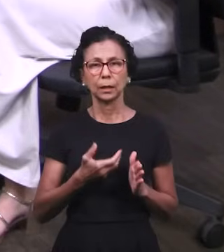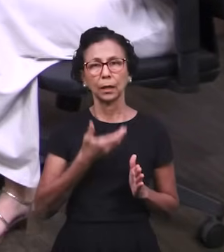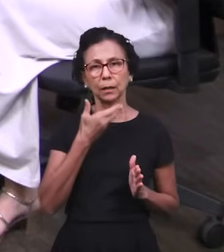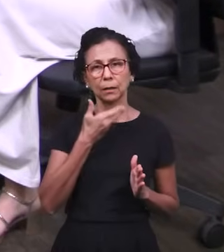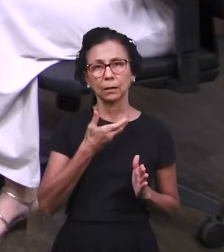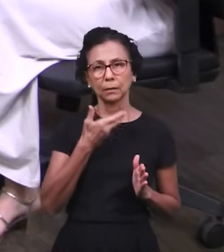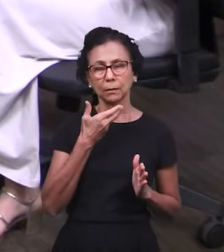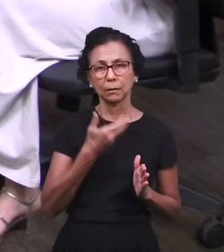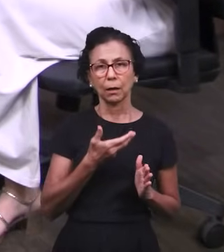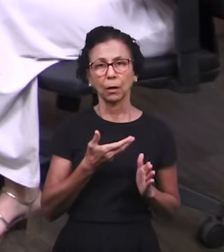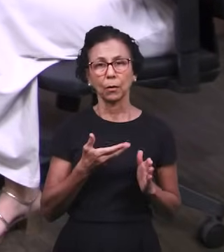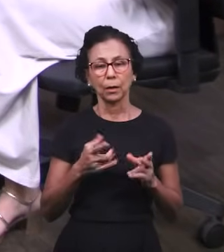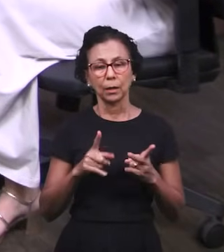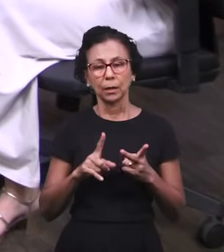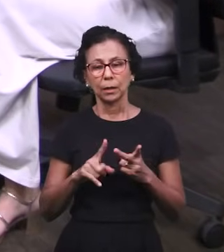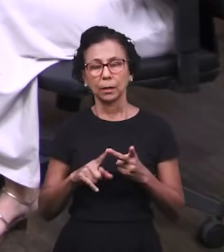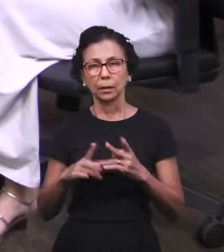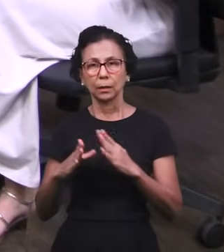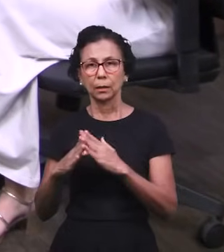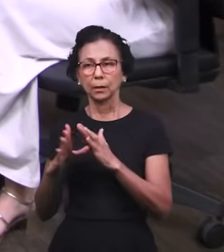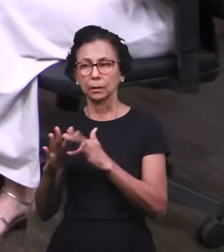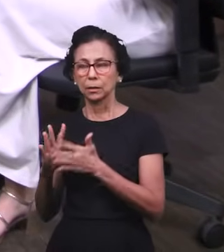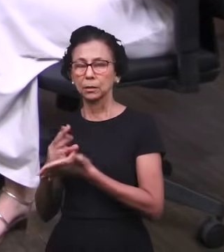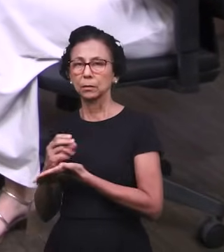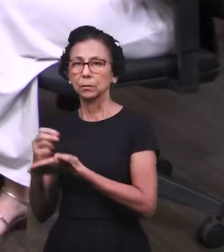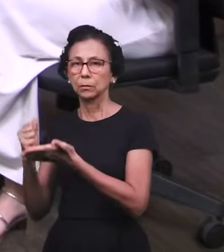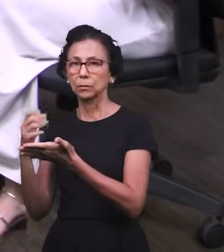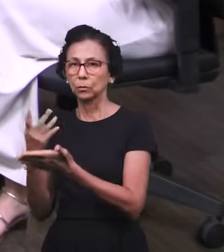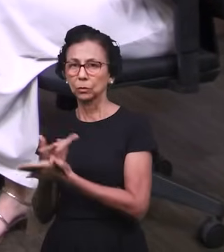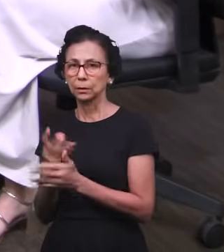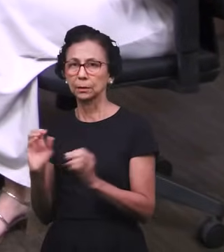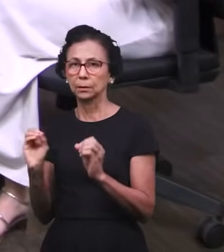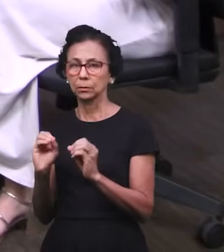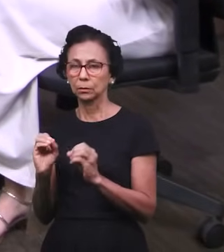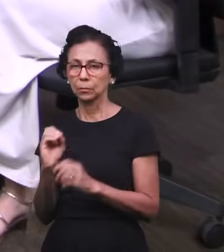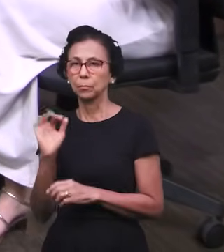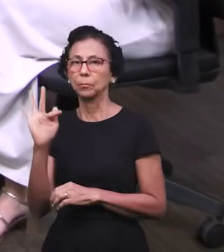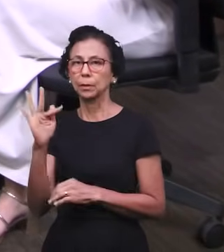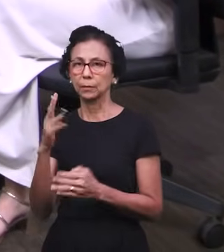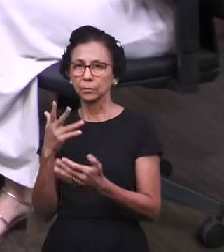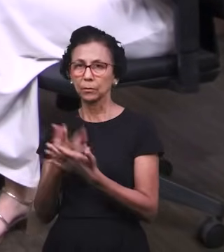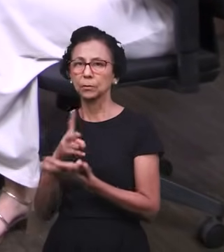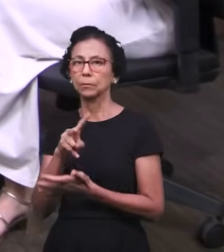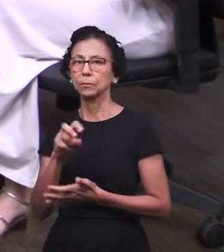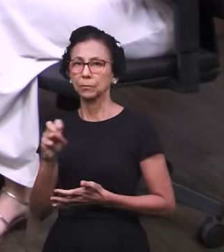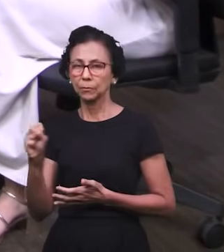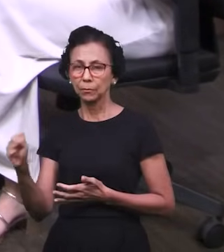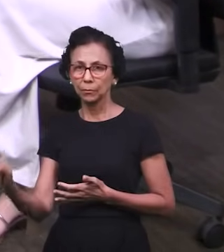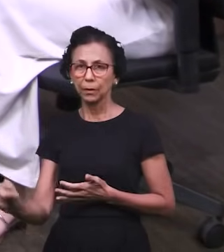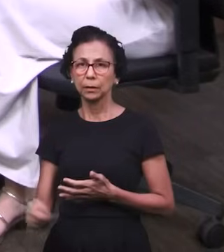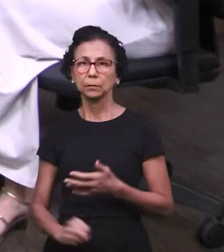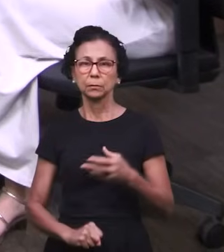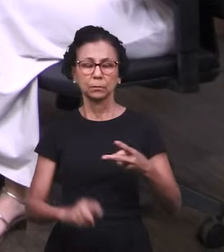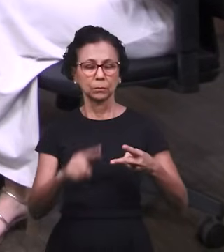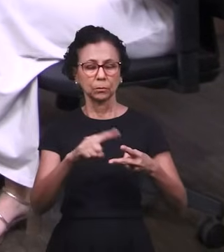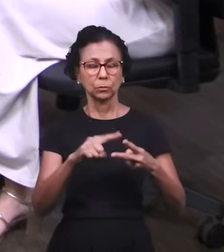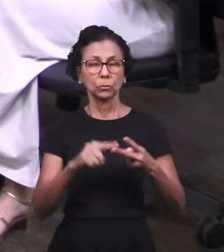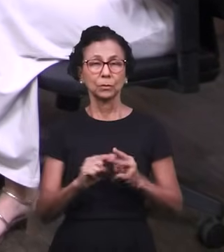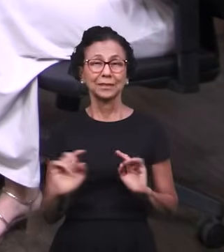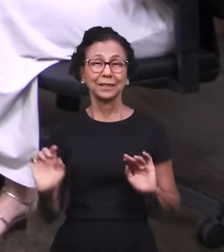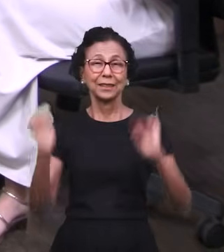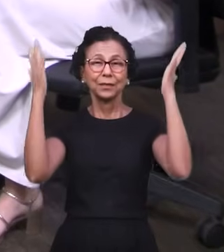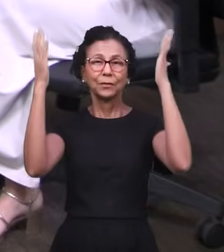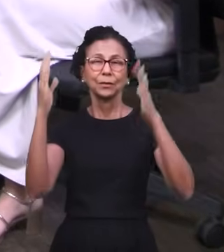os dois eventos mais importantes da palavra de Deus. E eles não